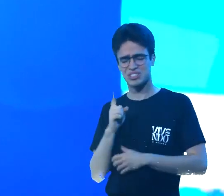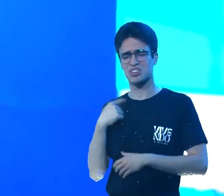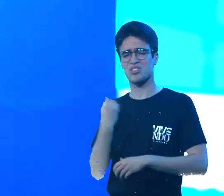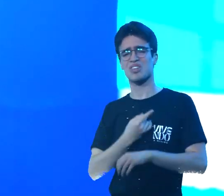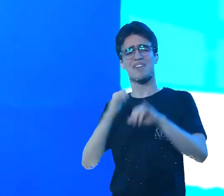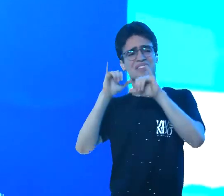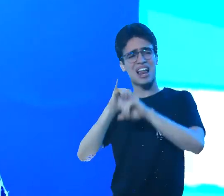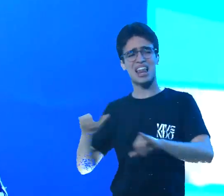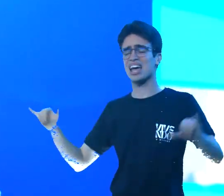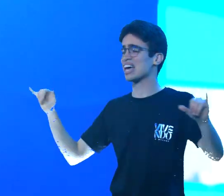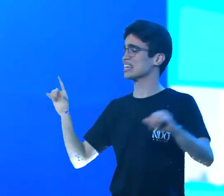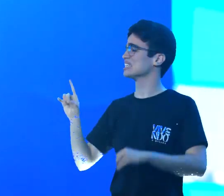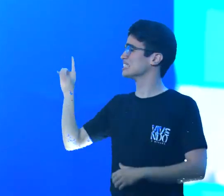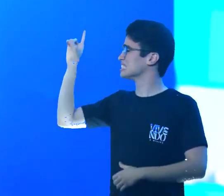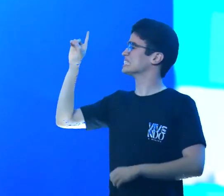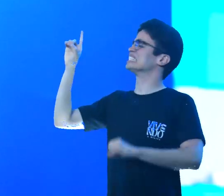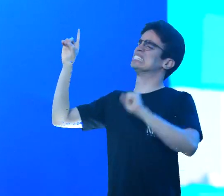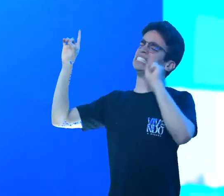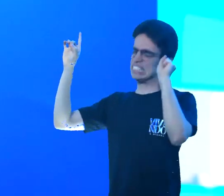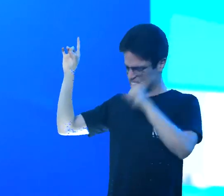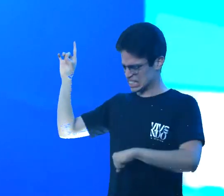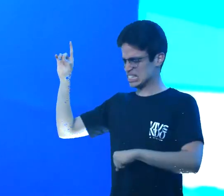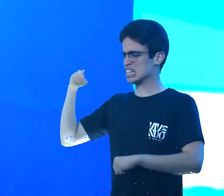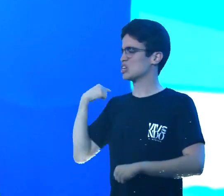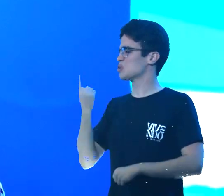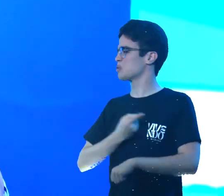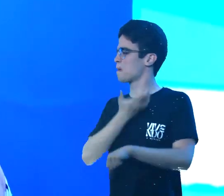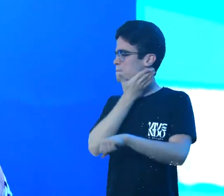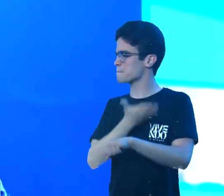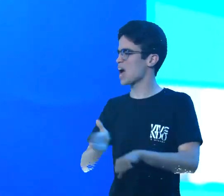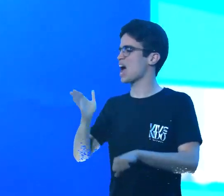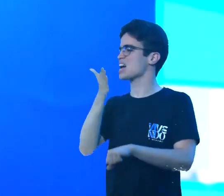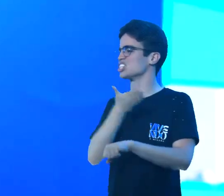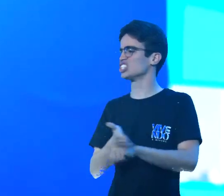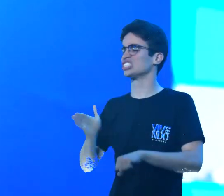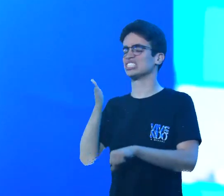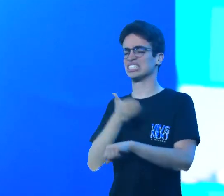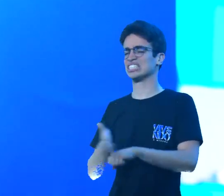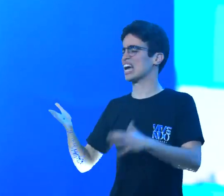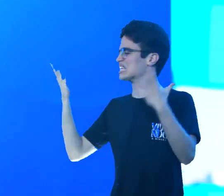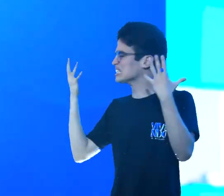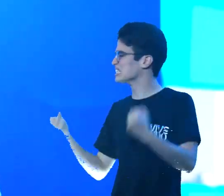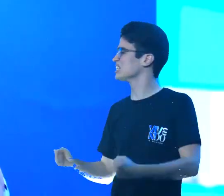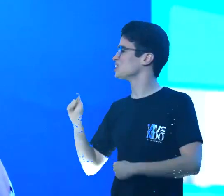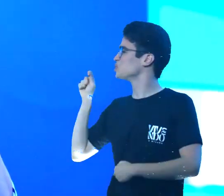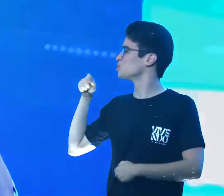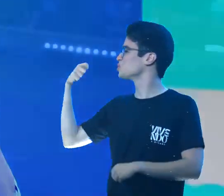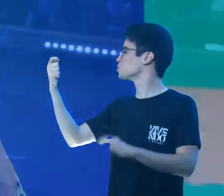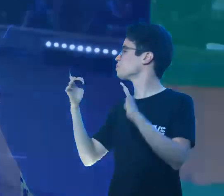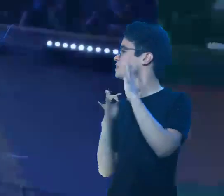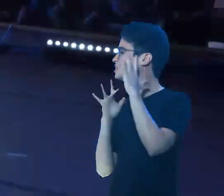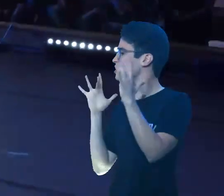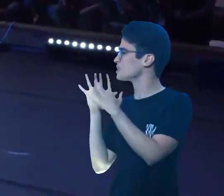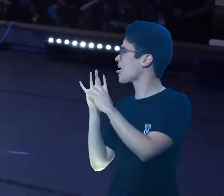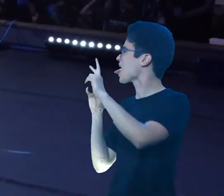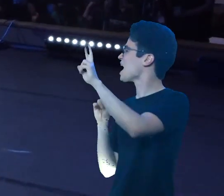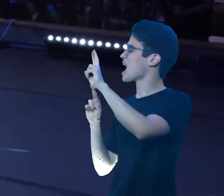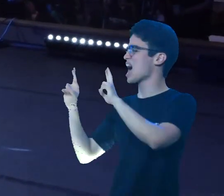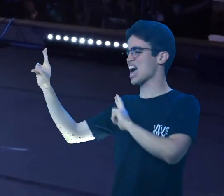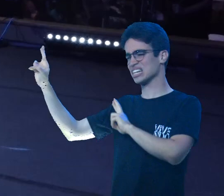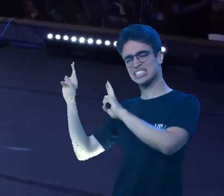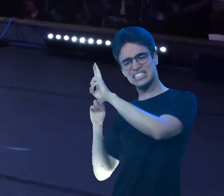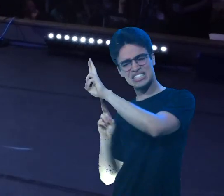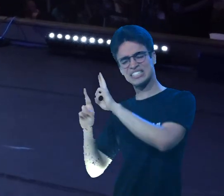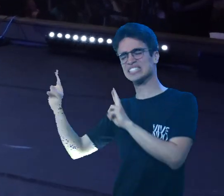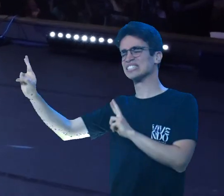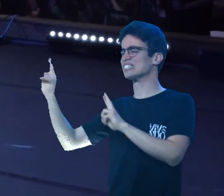dizendo sim de forma prática ao convite, ao diálogo, à